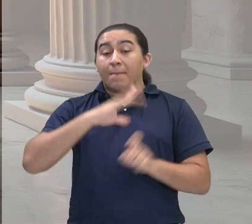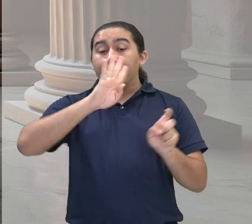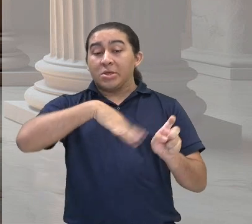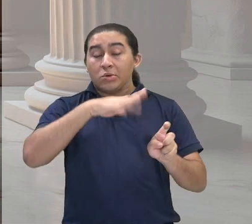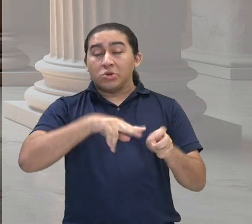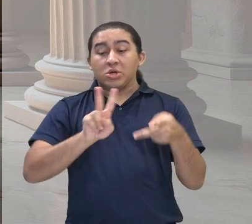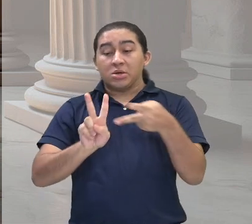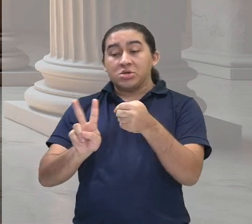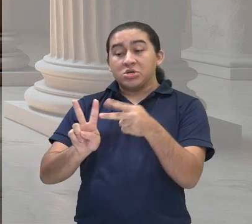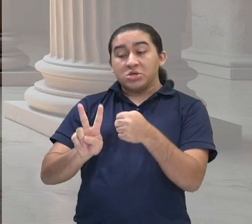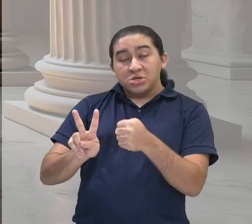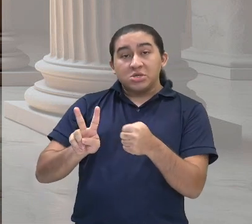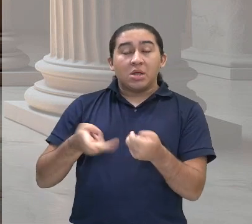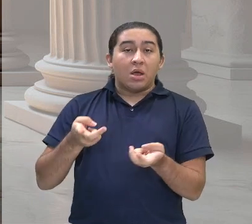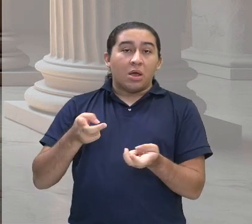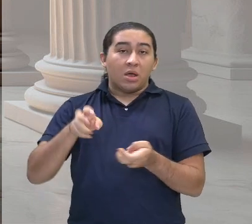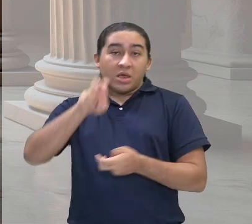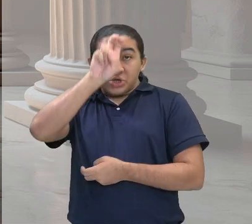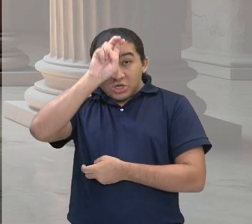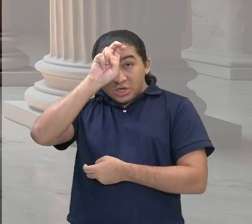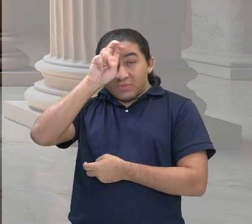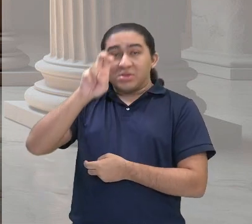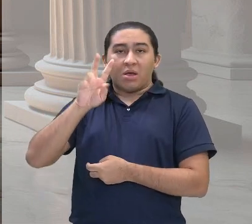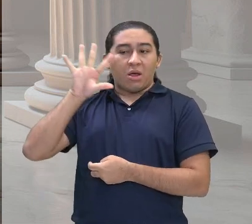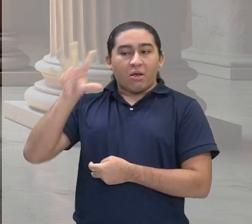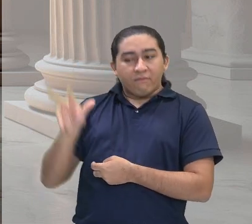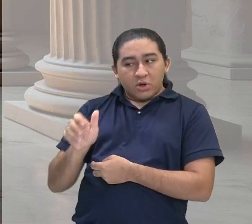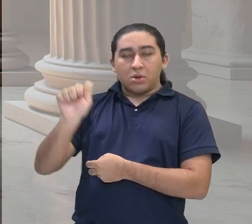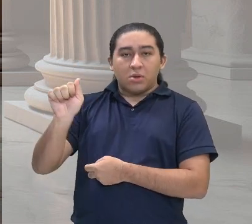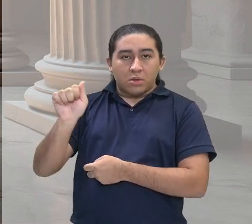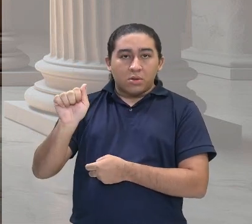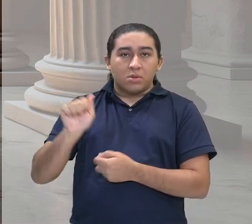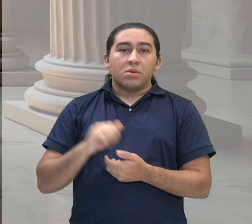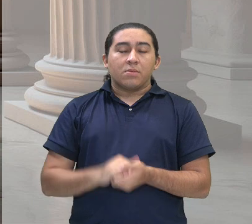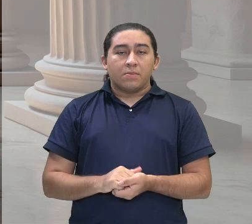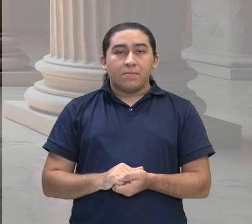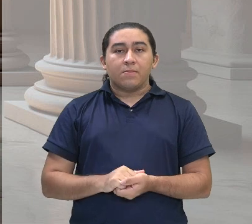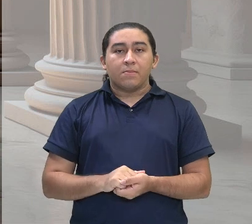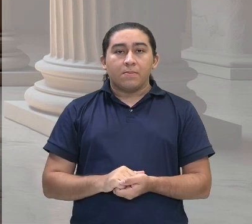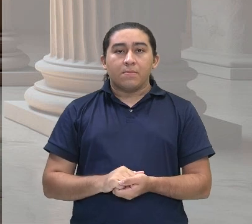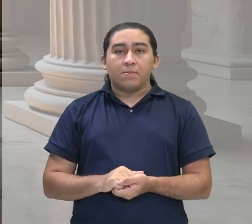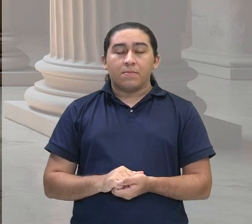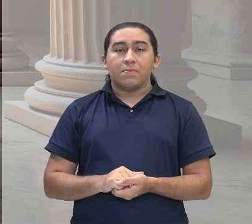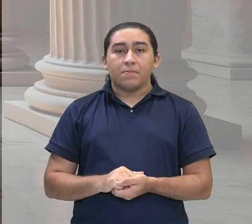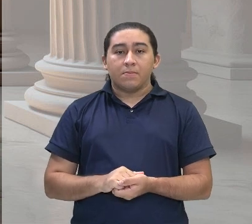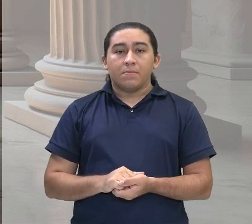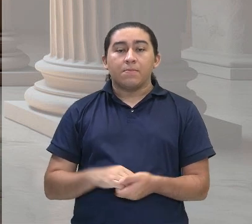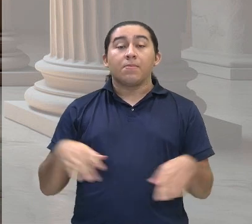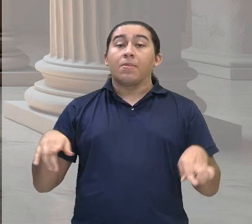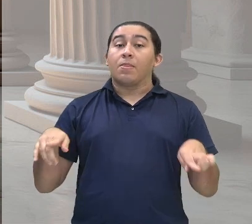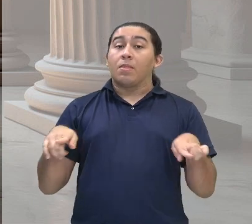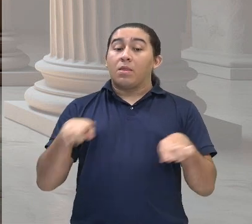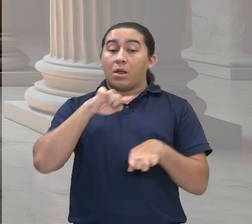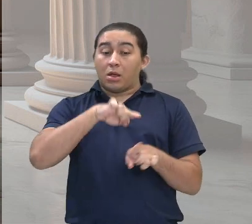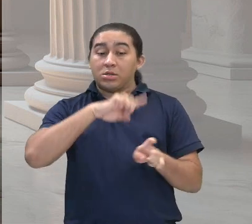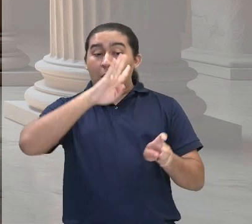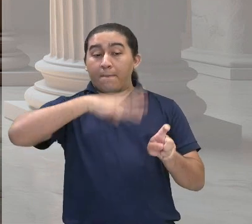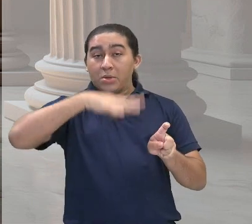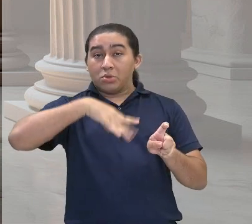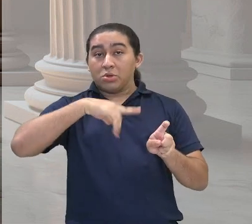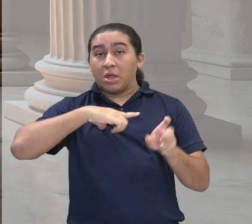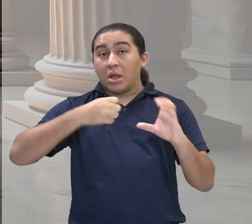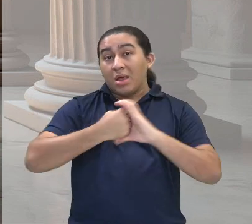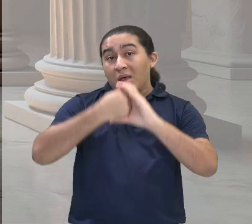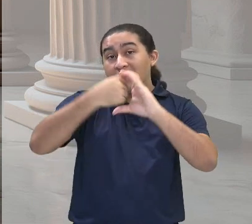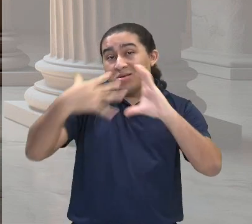indígenas, egípcias, africanas, não é? Os mitos, apesar de possuírem características